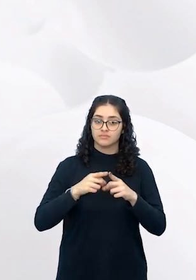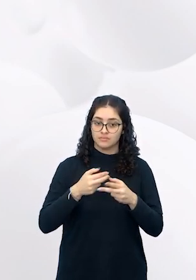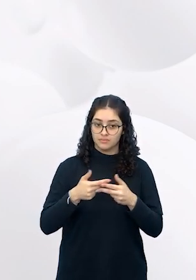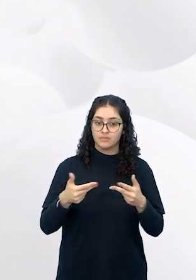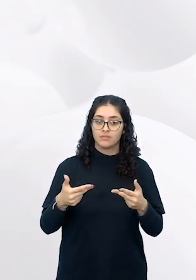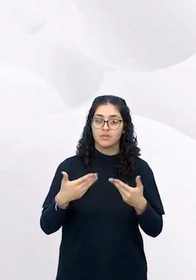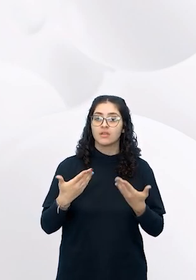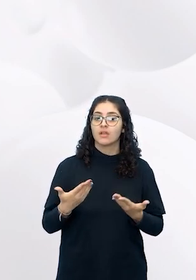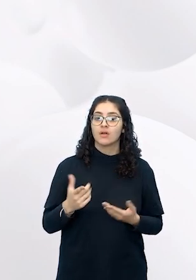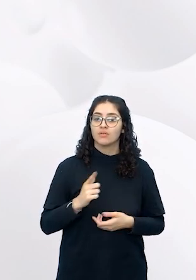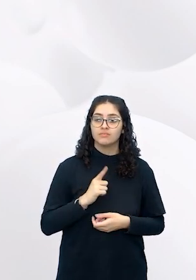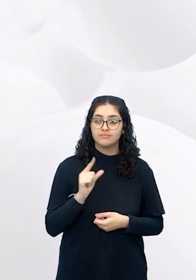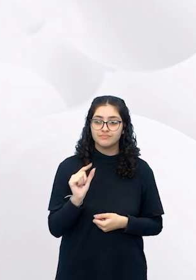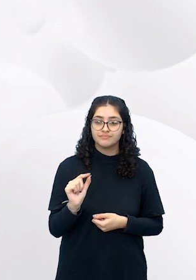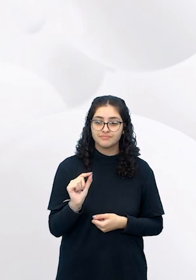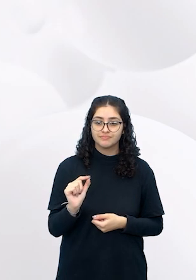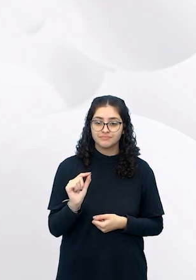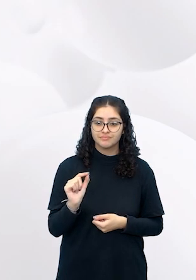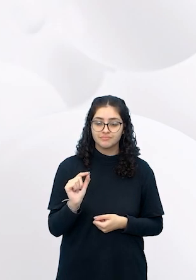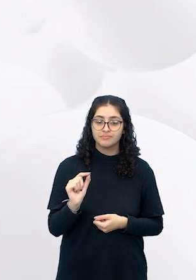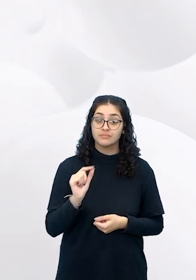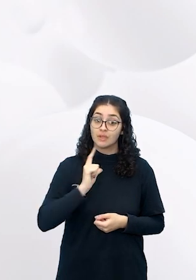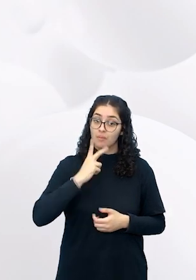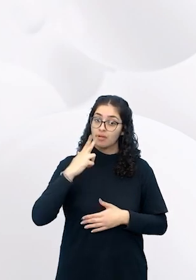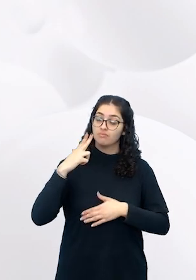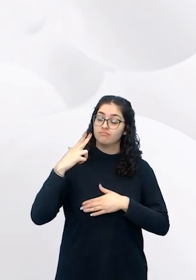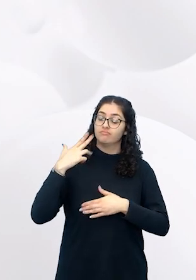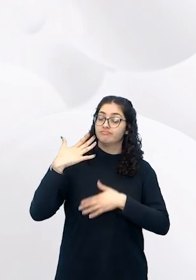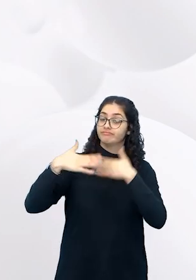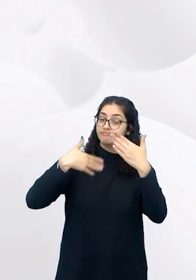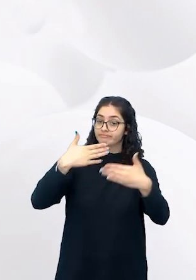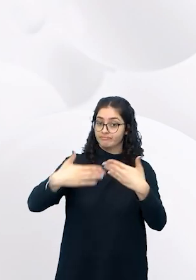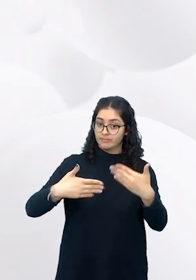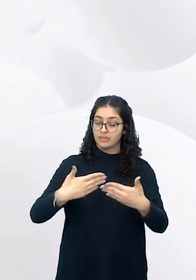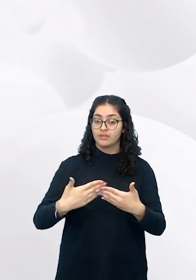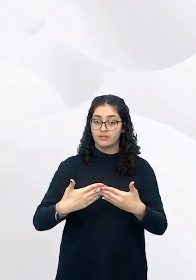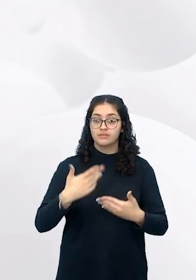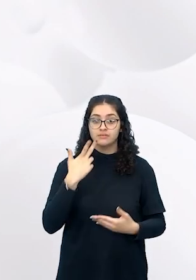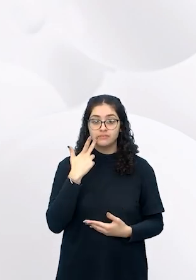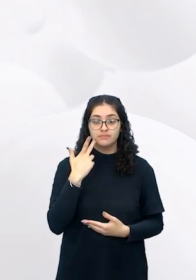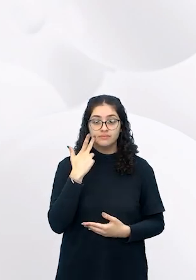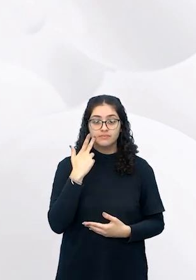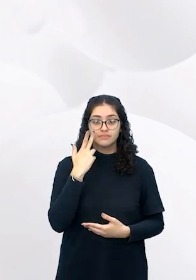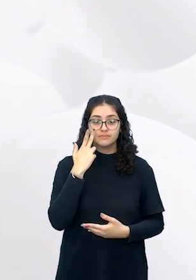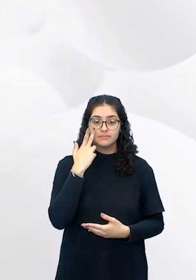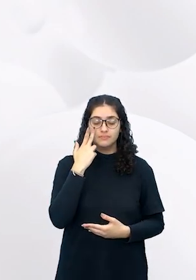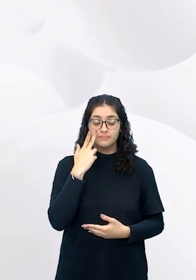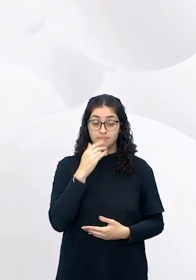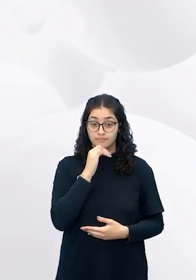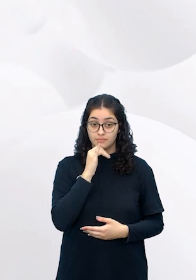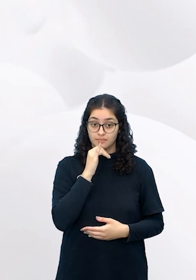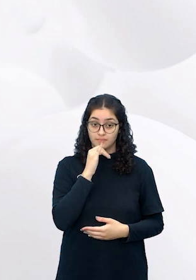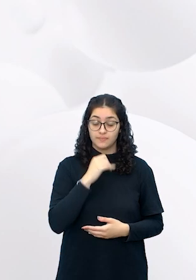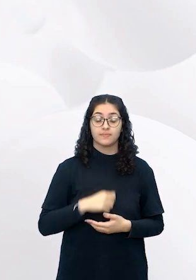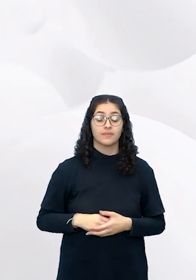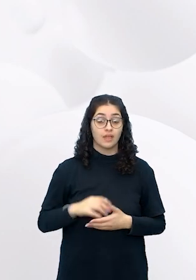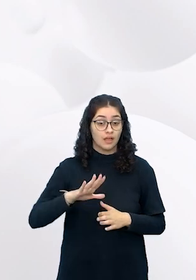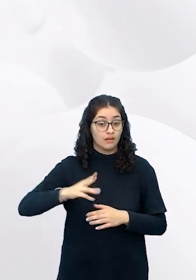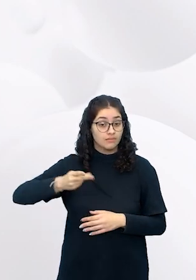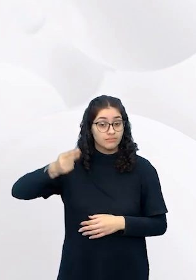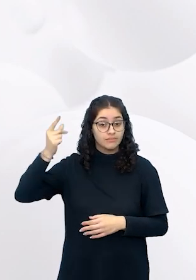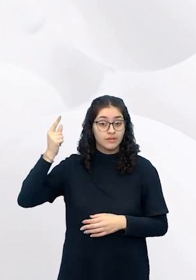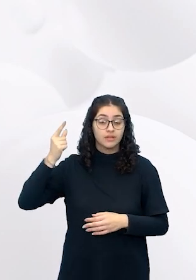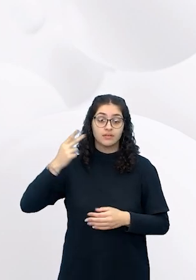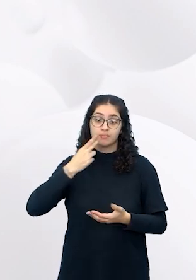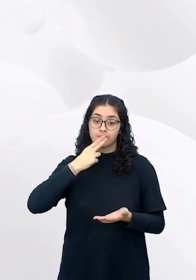a gente tem essa evolução. Antigamente a gente ia à biblioteca, hoje a gente acha a biblioteca na palma da mão. Antigamente eu tinha que mandar